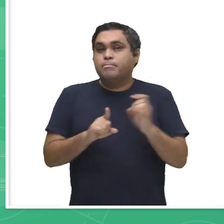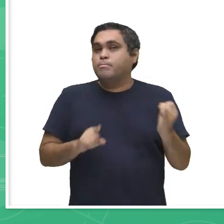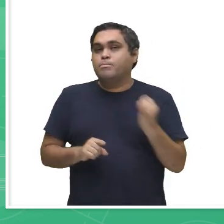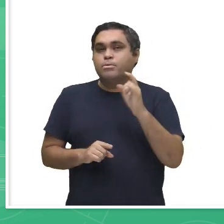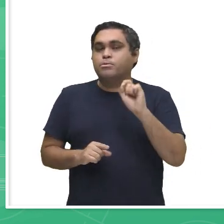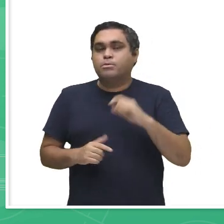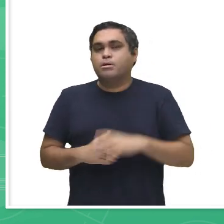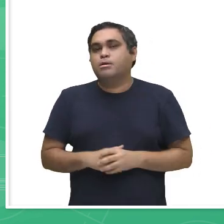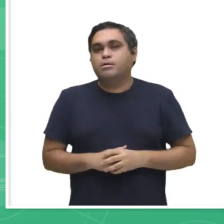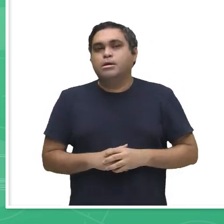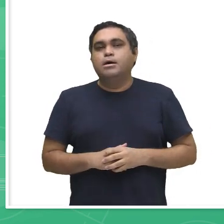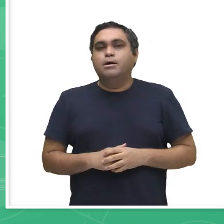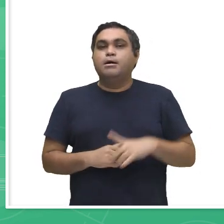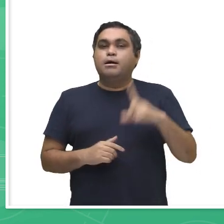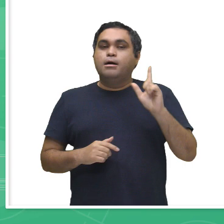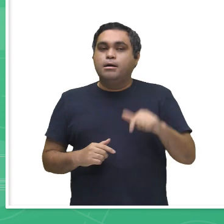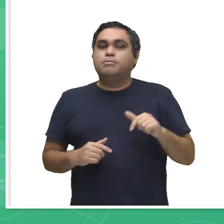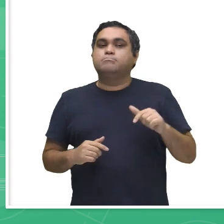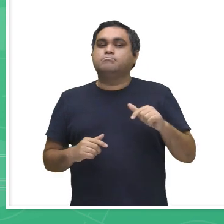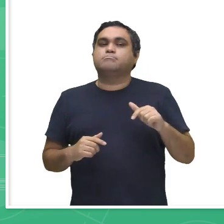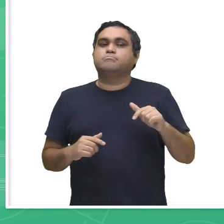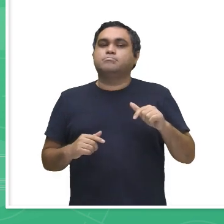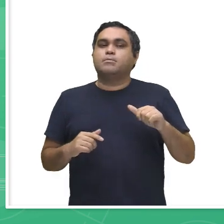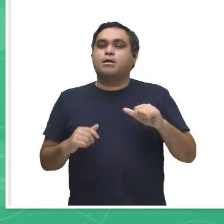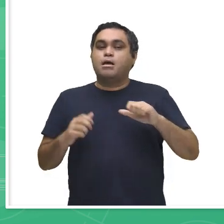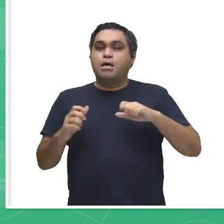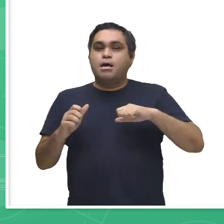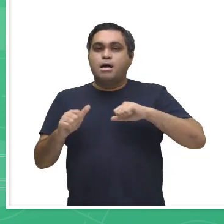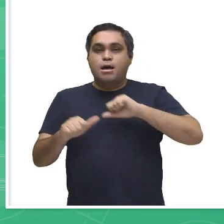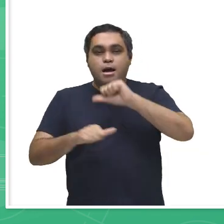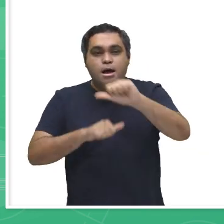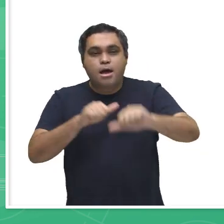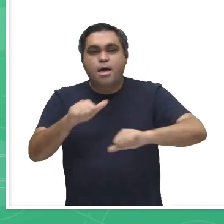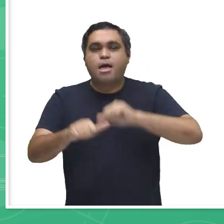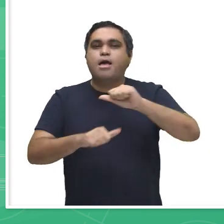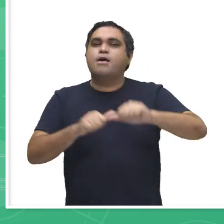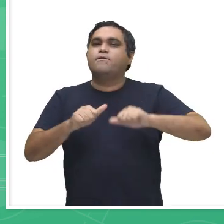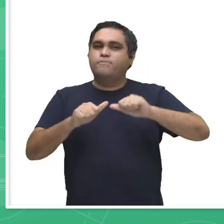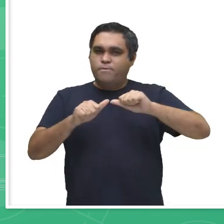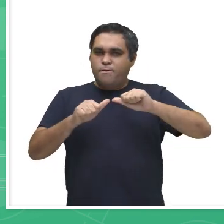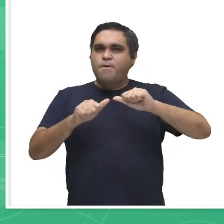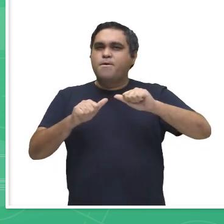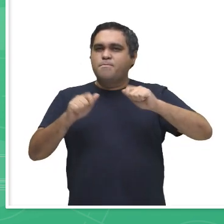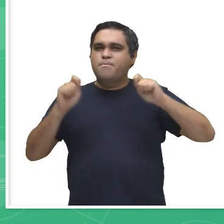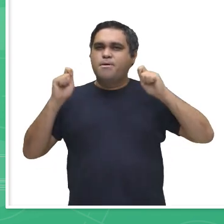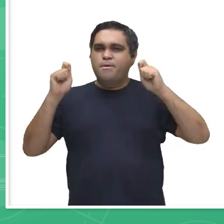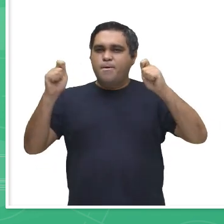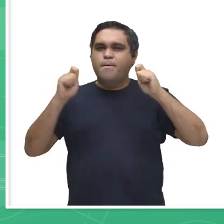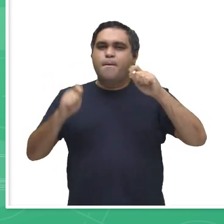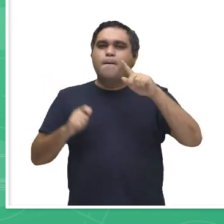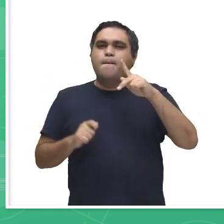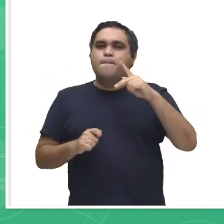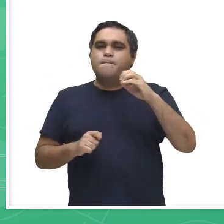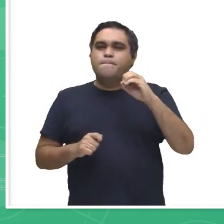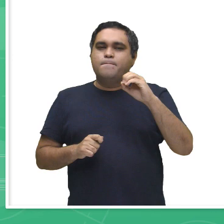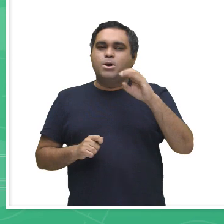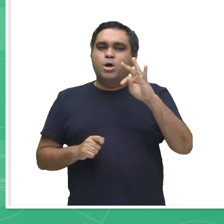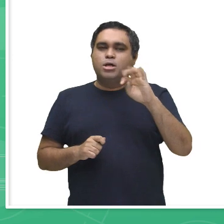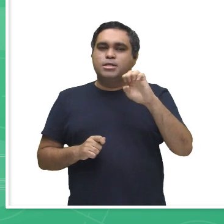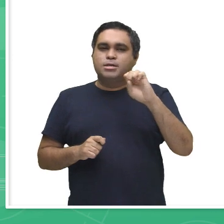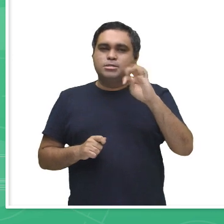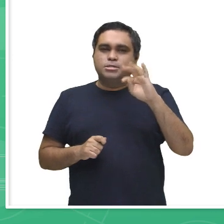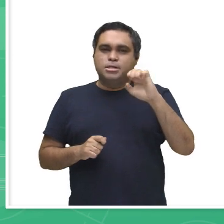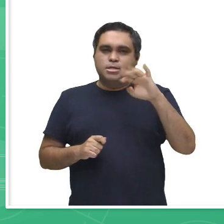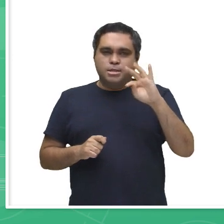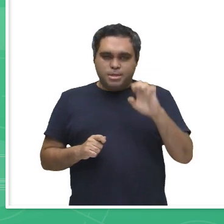A famosa reforma protestante do século XVI. E reforma, né? Essa reforma protestante